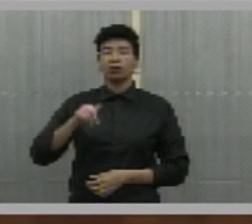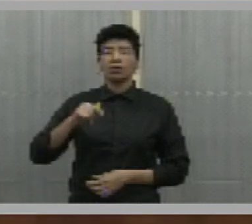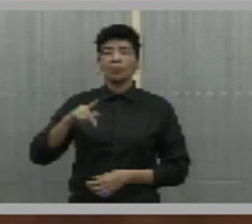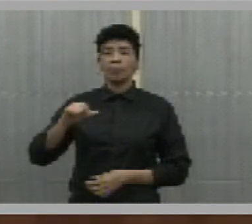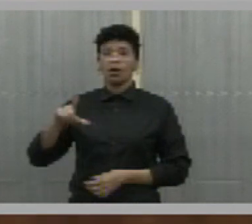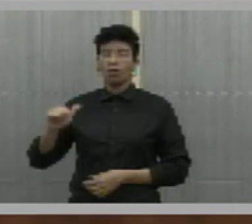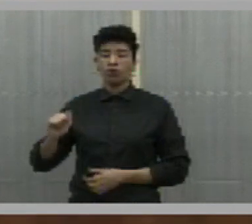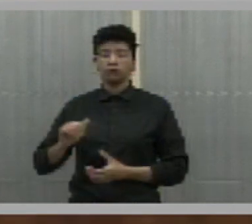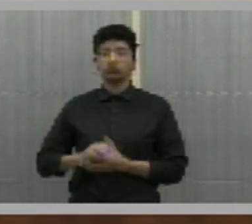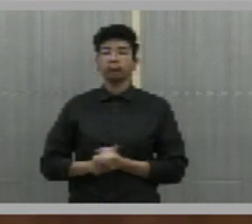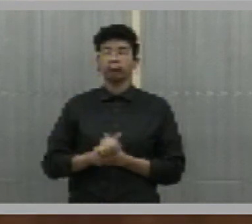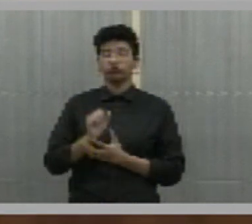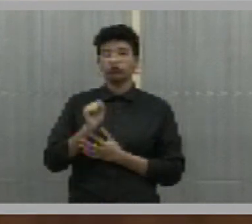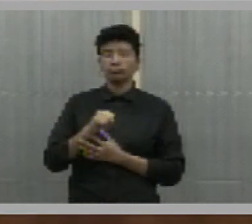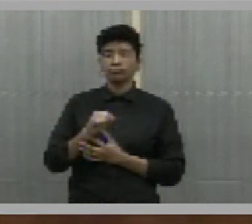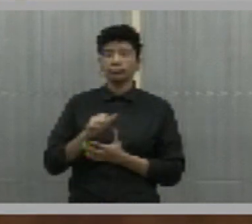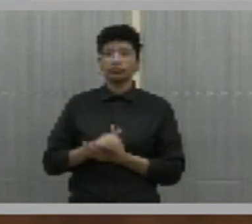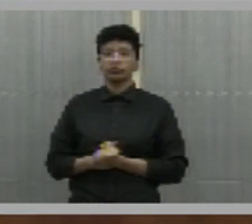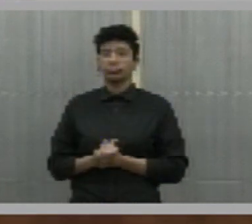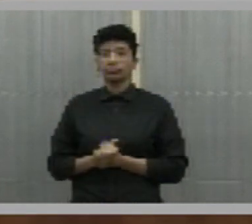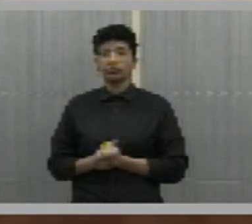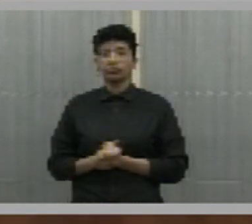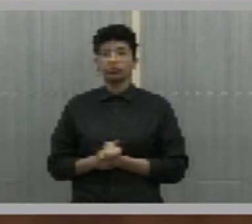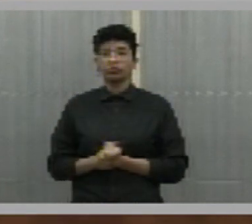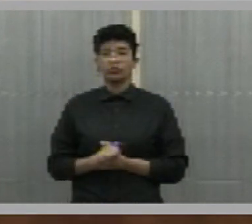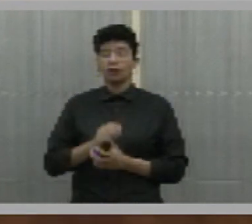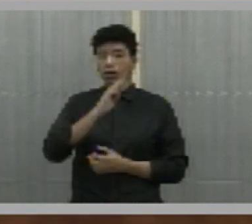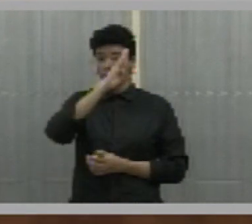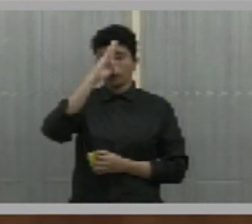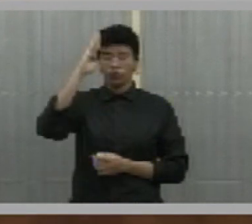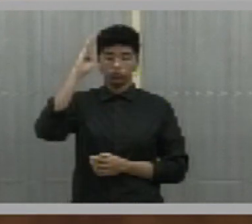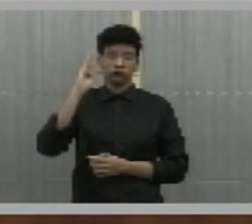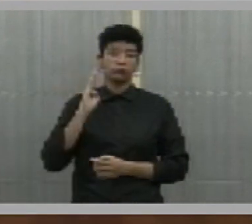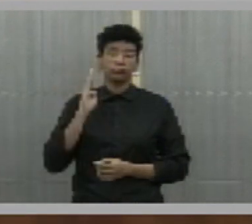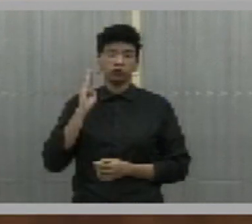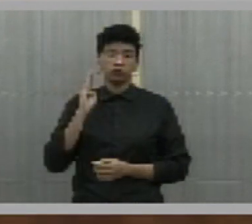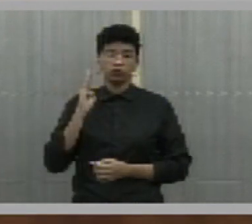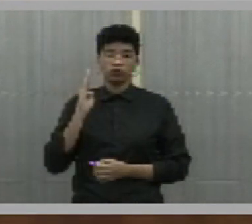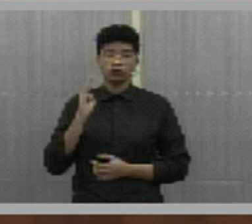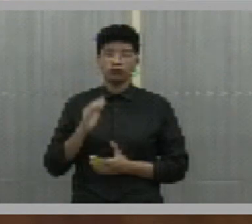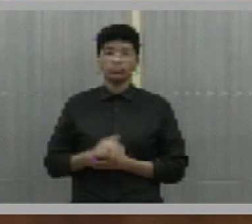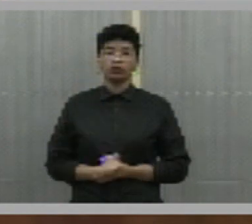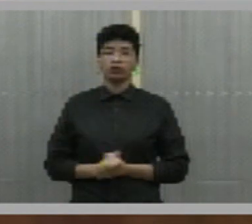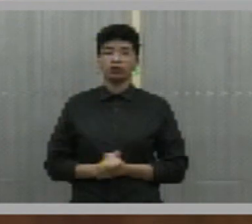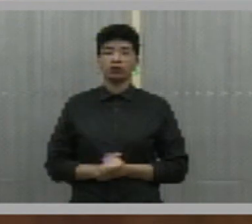vota? Sim. Deputada Bárbara do Firmino?